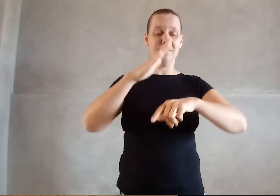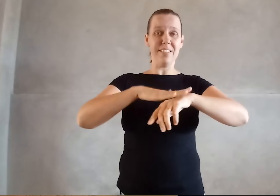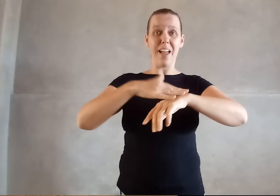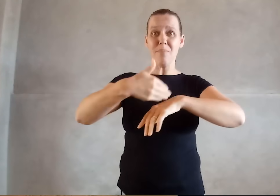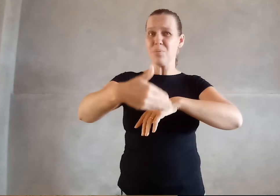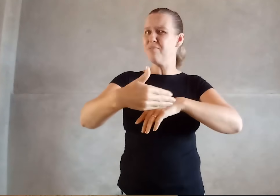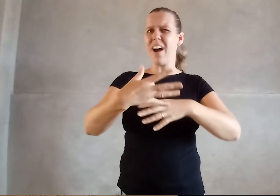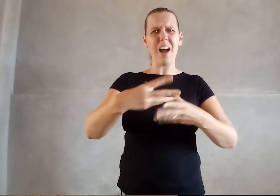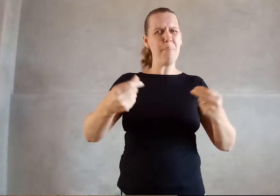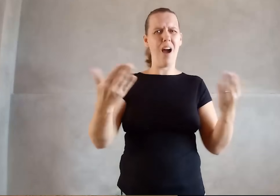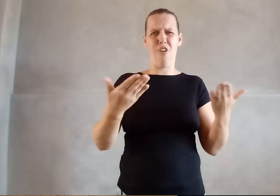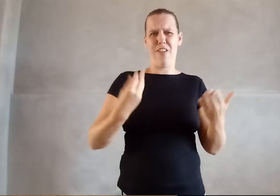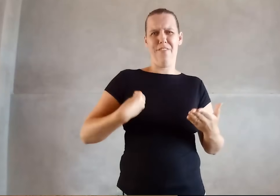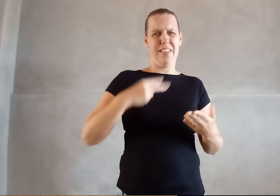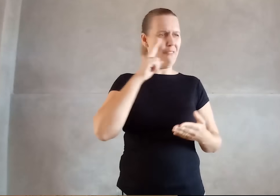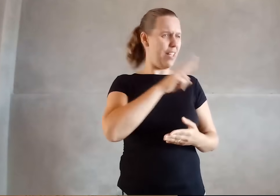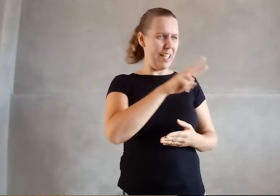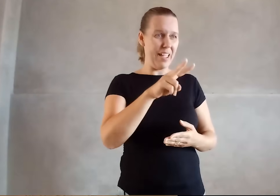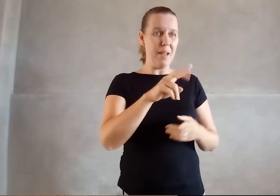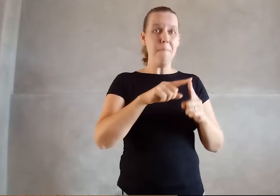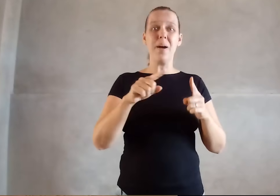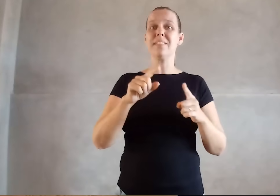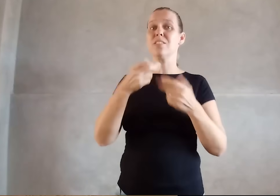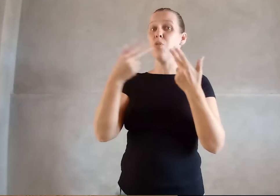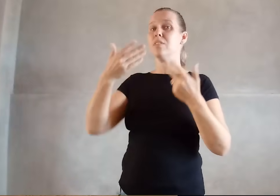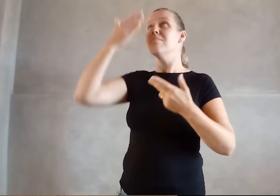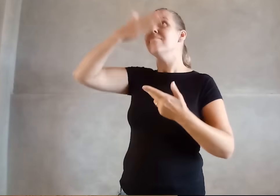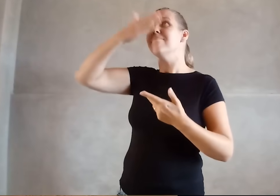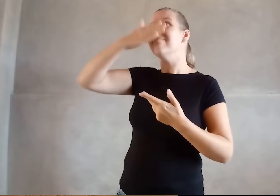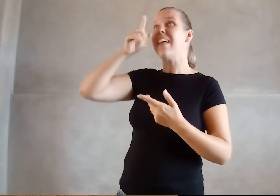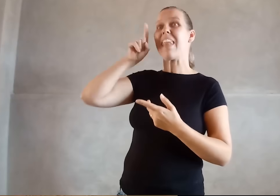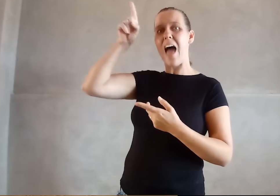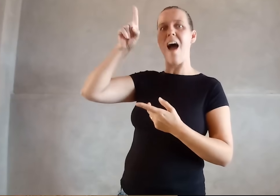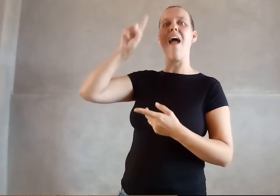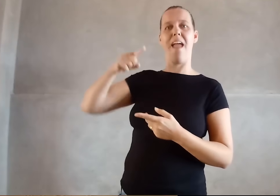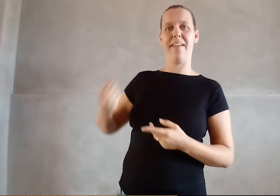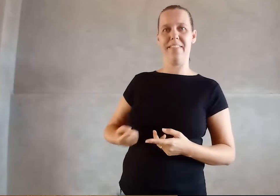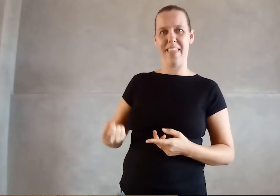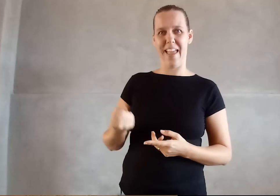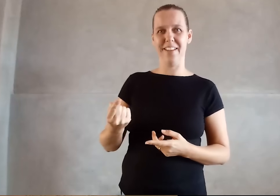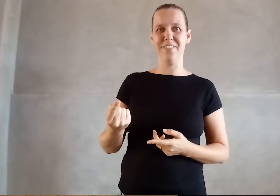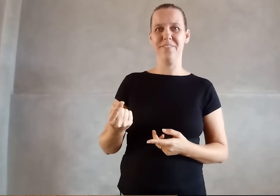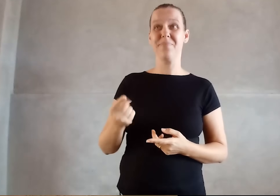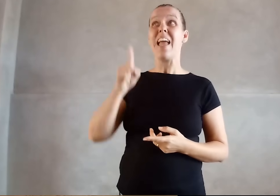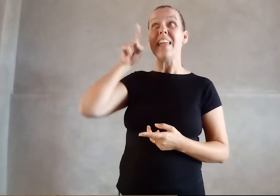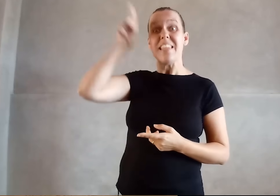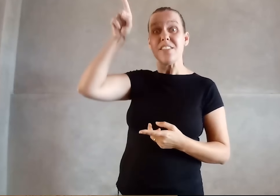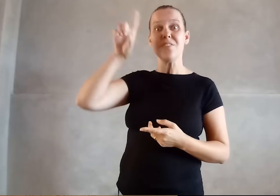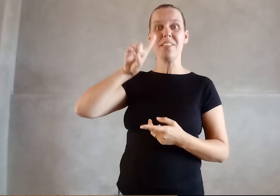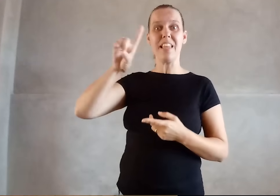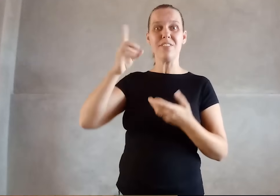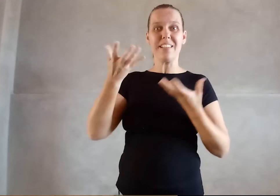se vê é eterno. É isso que Deus tem para nós, é isso que Deus tem para você. Eu quero te